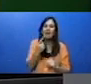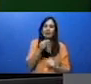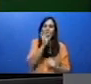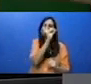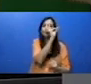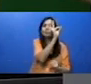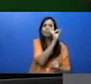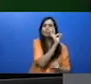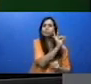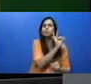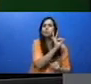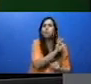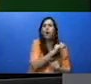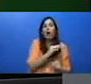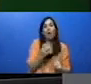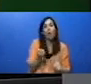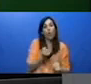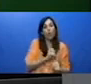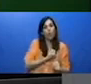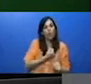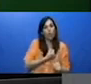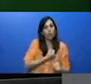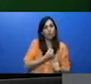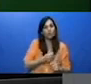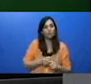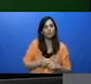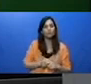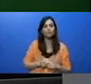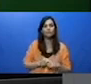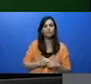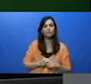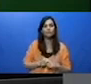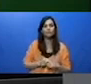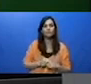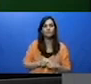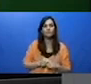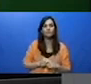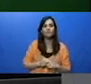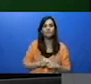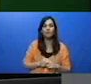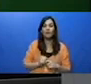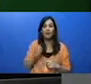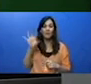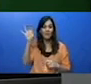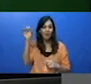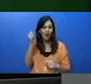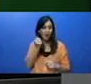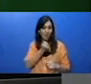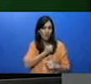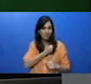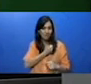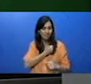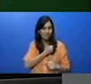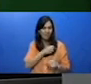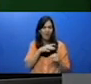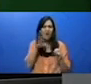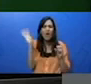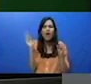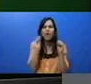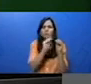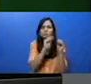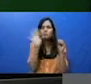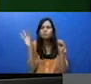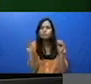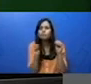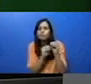aqueles números que nós já compomos. Aqui, olha, tá vendo? Então, você vai completar com eles aqui e depois nós só vamos